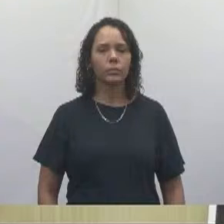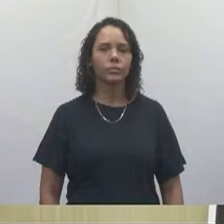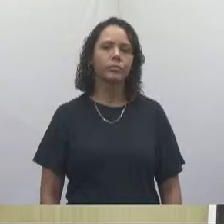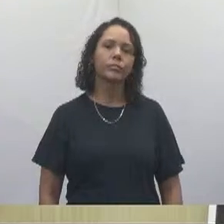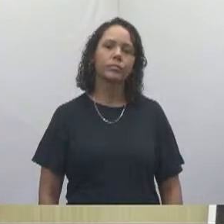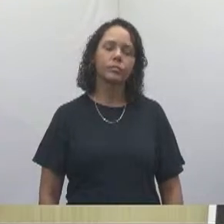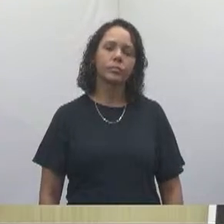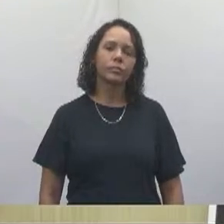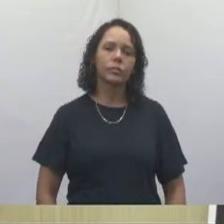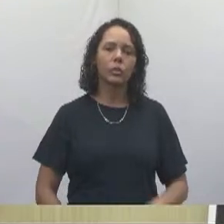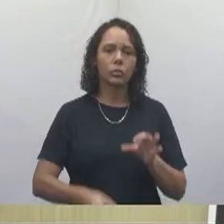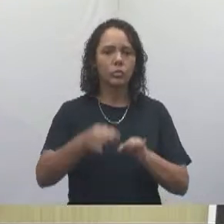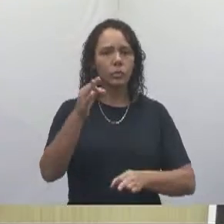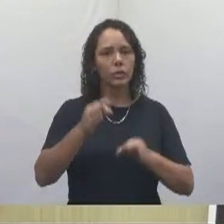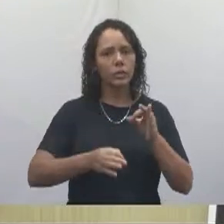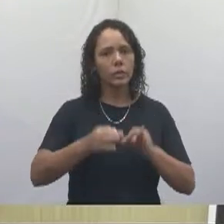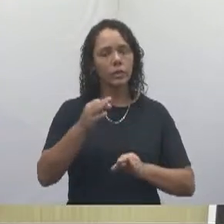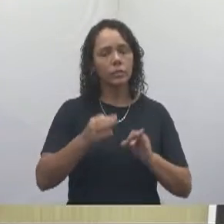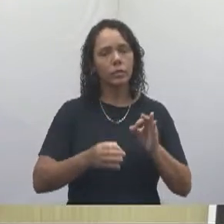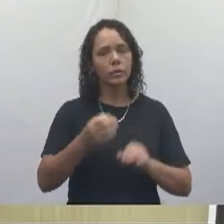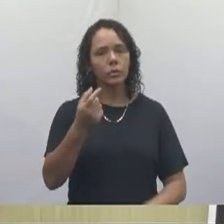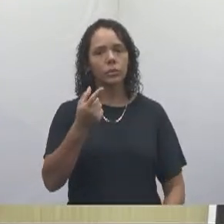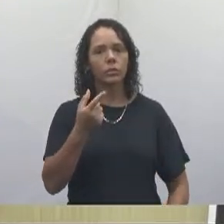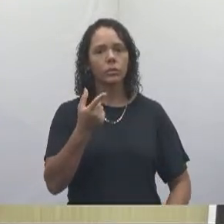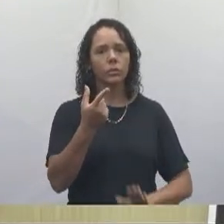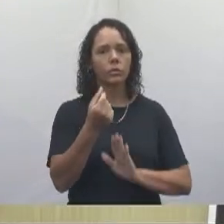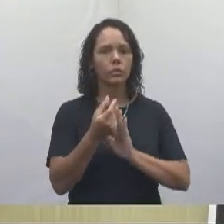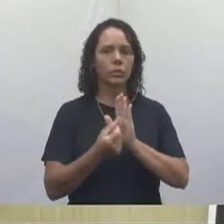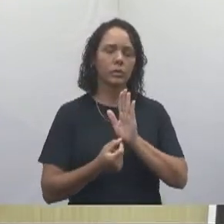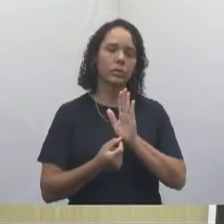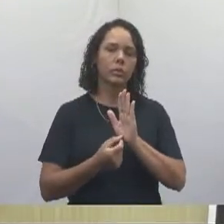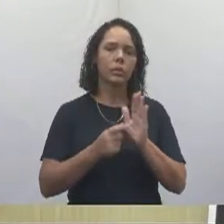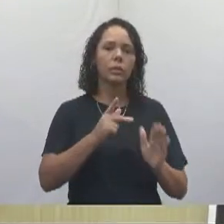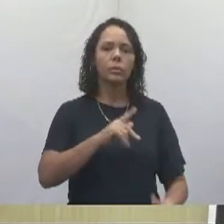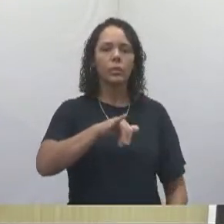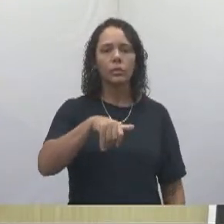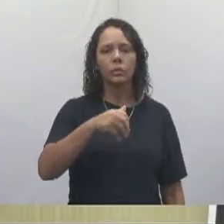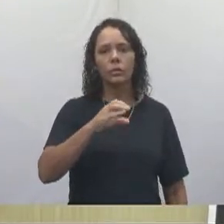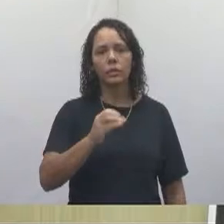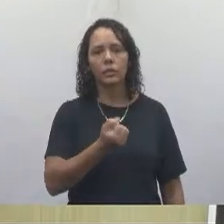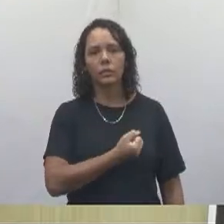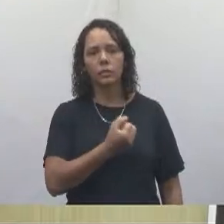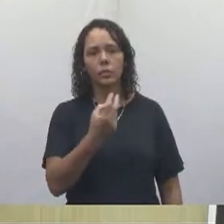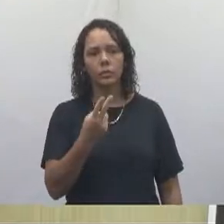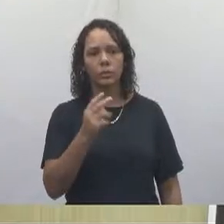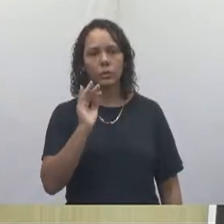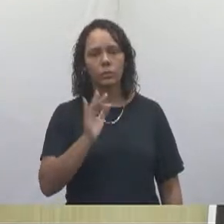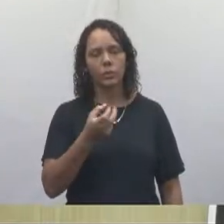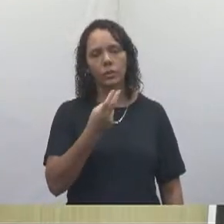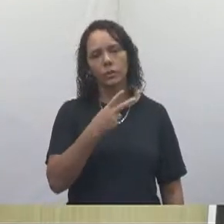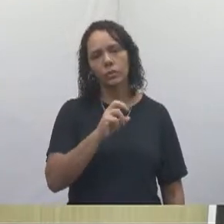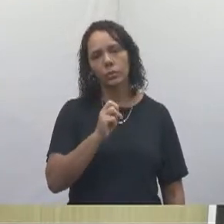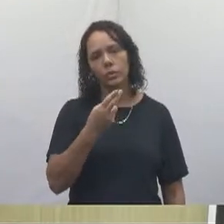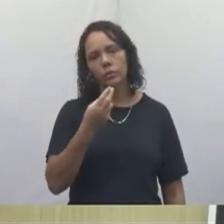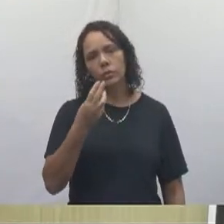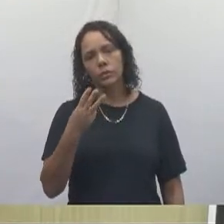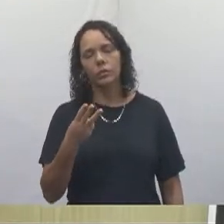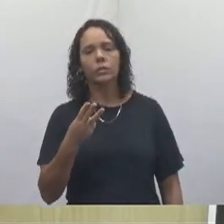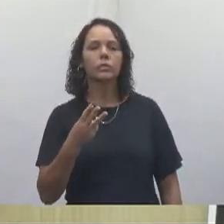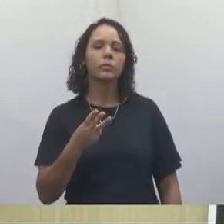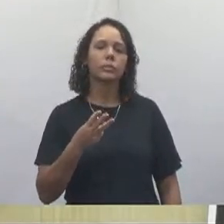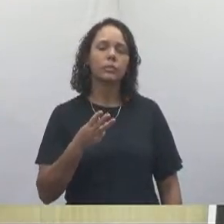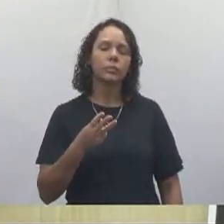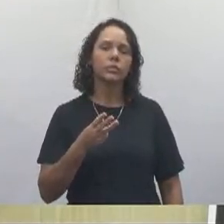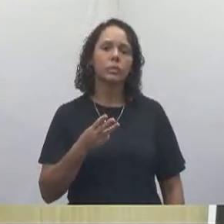Processo de julgamento de contas do Executivo, PJCE número 2/2023. Julgamento das contas do exercício